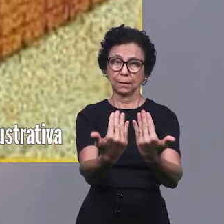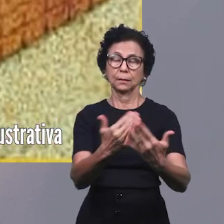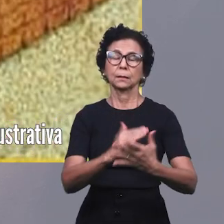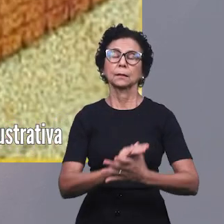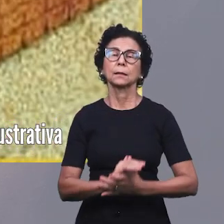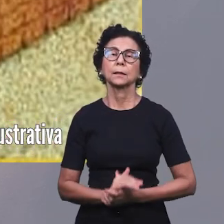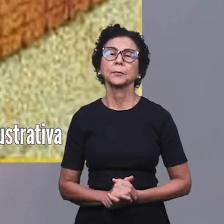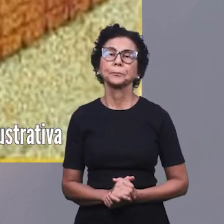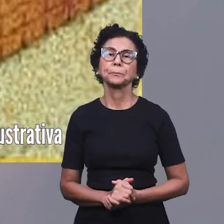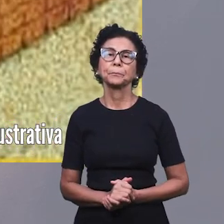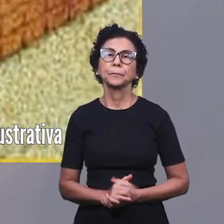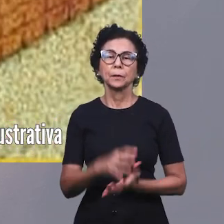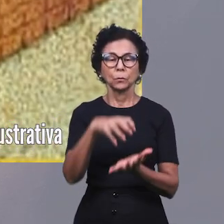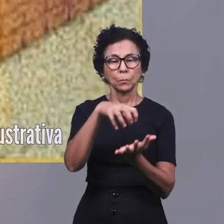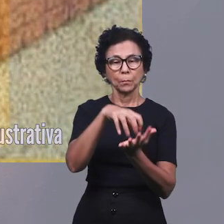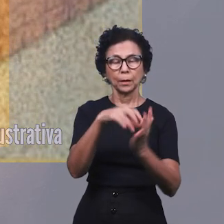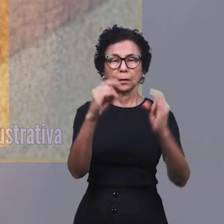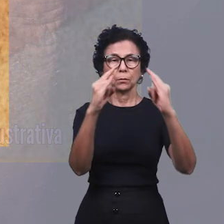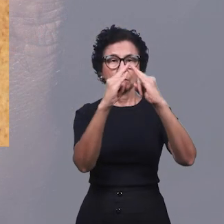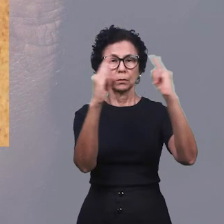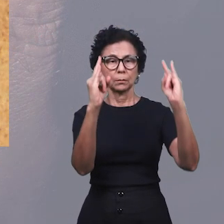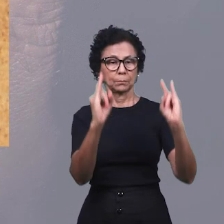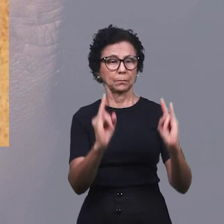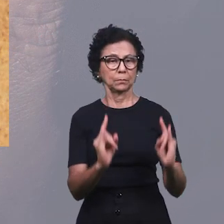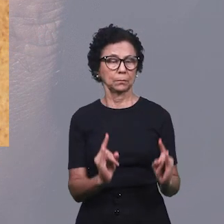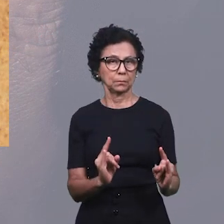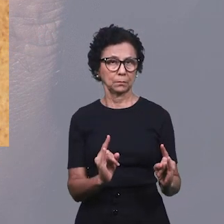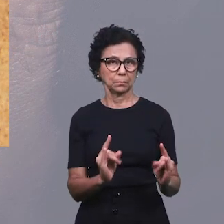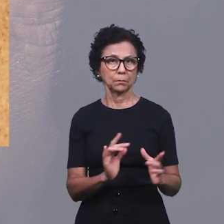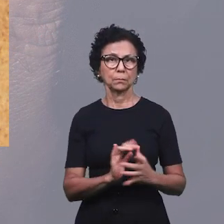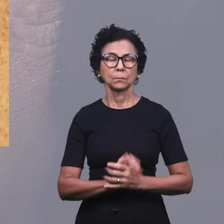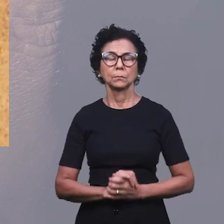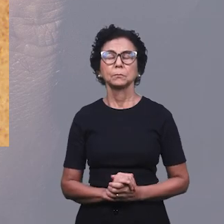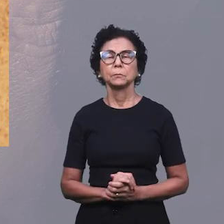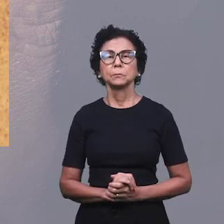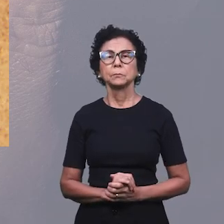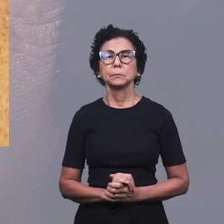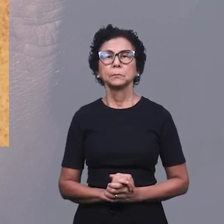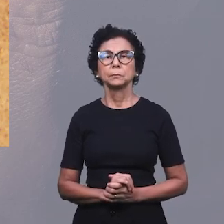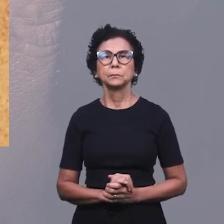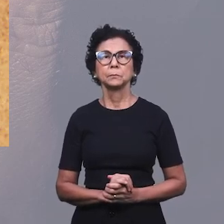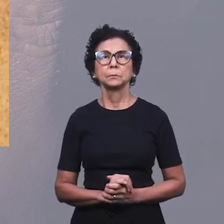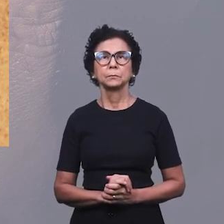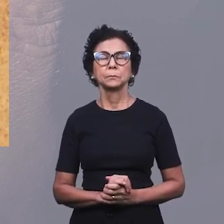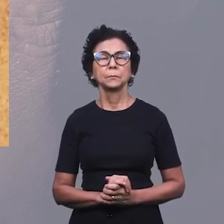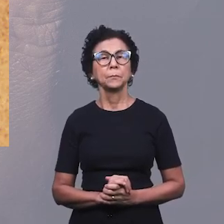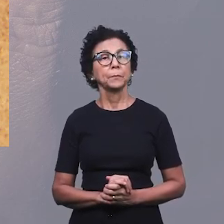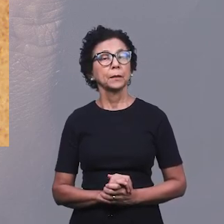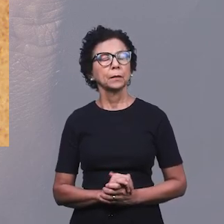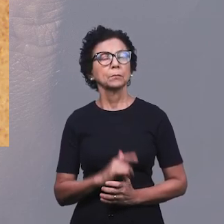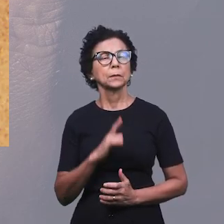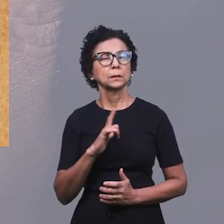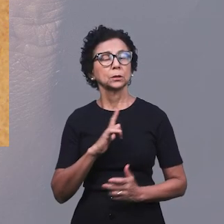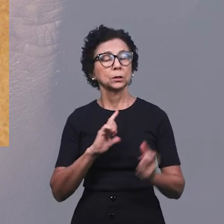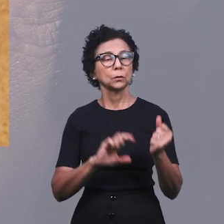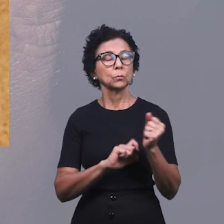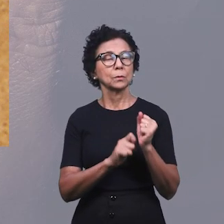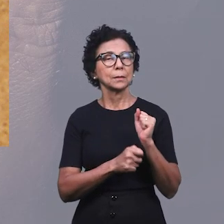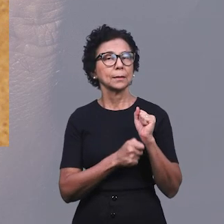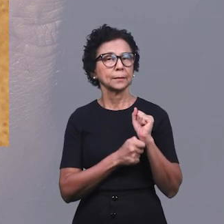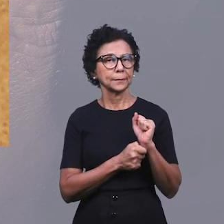observar está, na verdade, o segredo do que se passa ali no tabernáculo. Porque